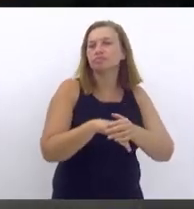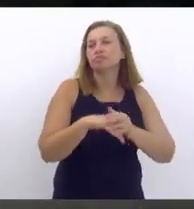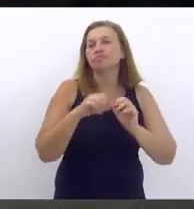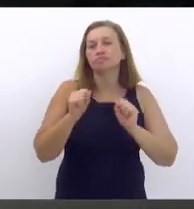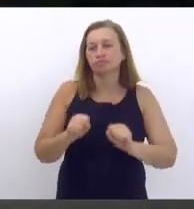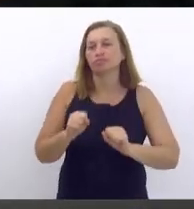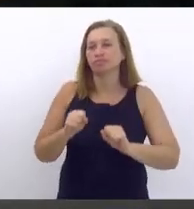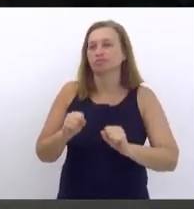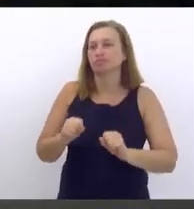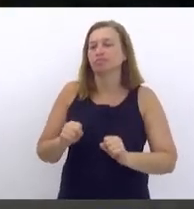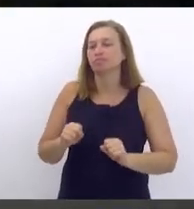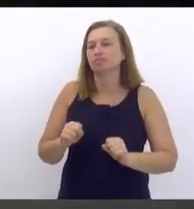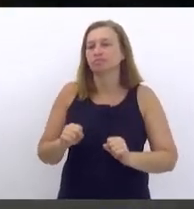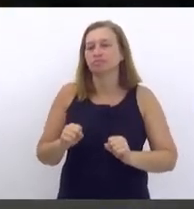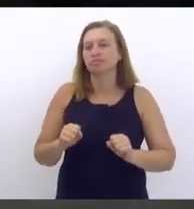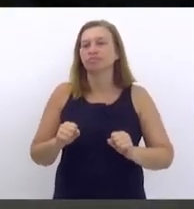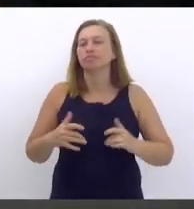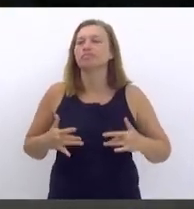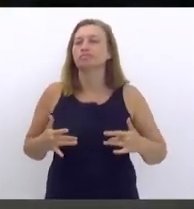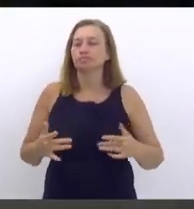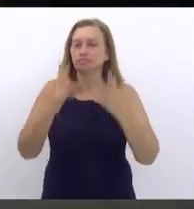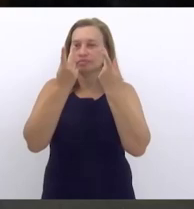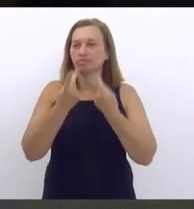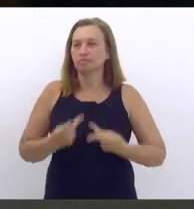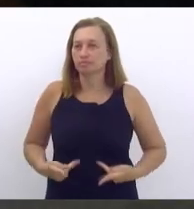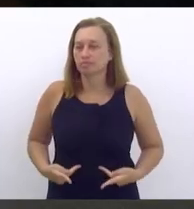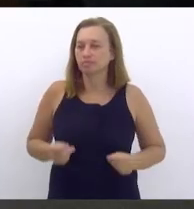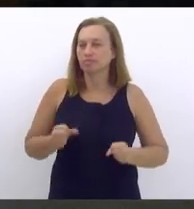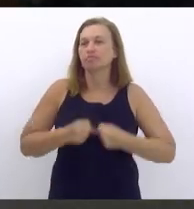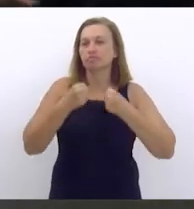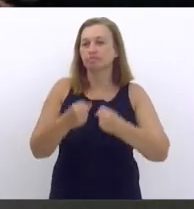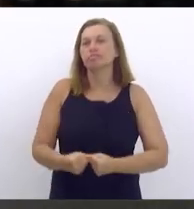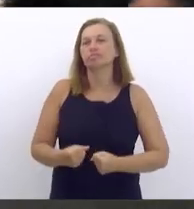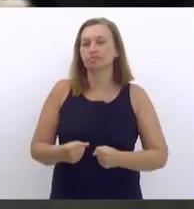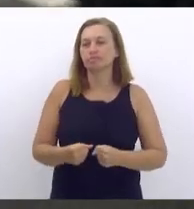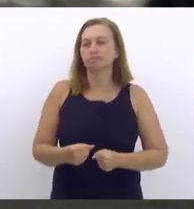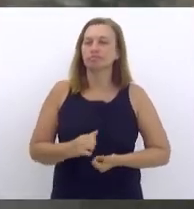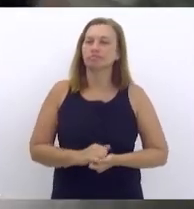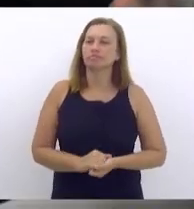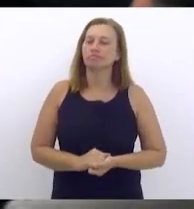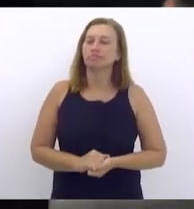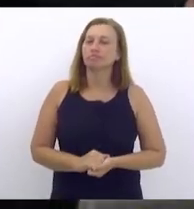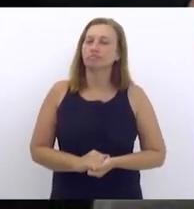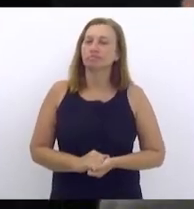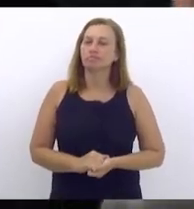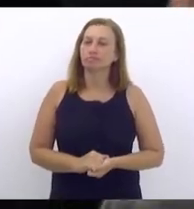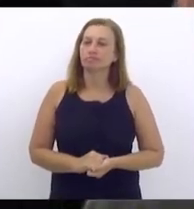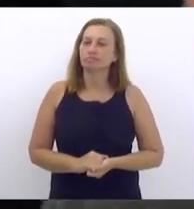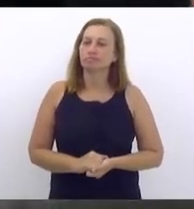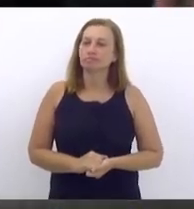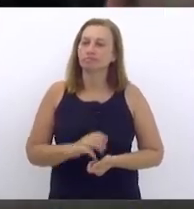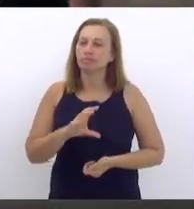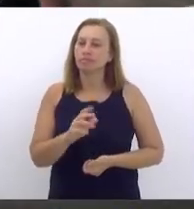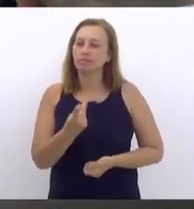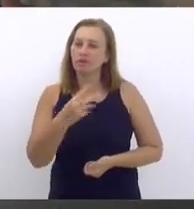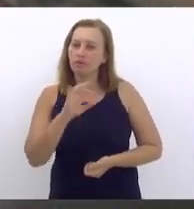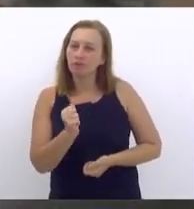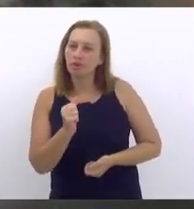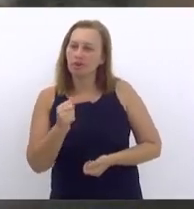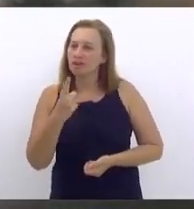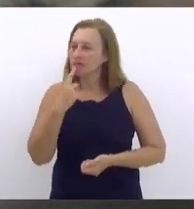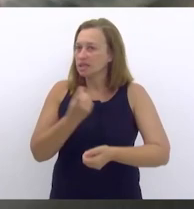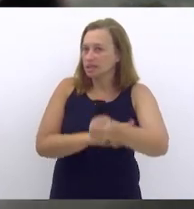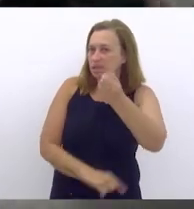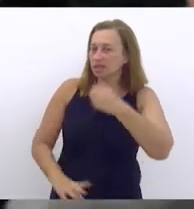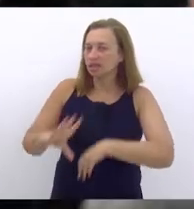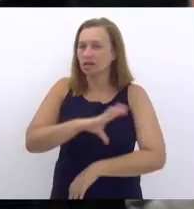ser catalisador, poderoso, o bem maior. A campanha Sangue,